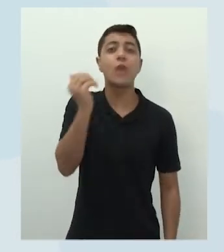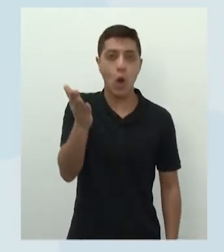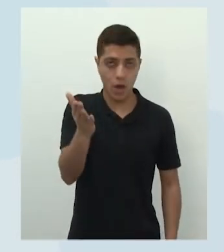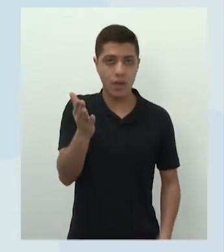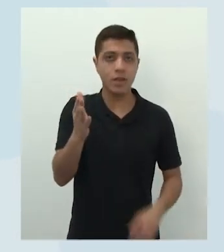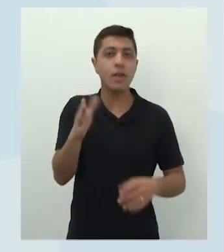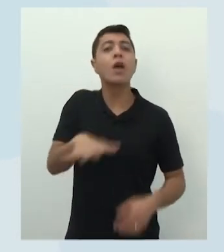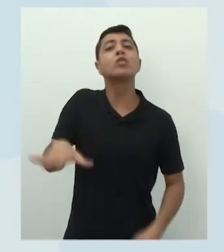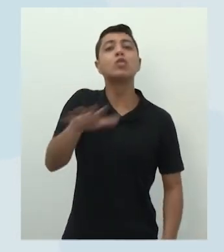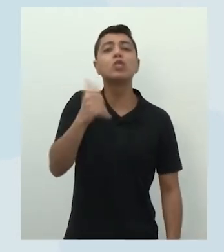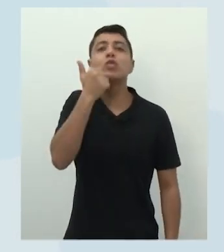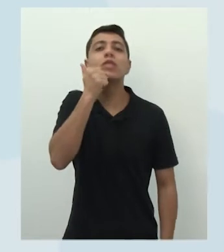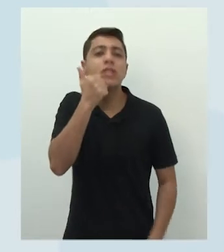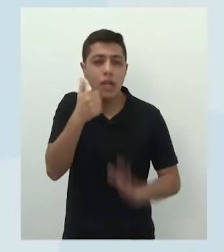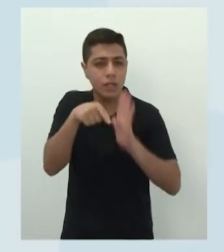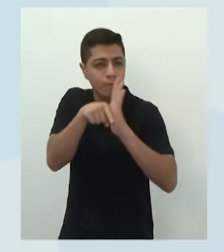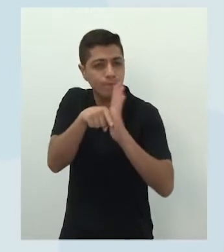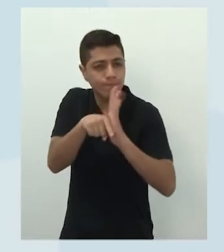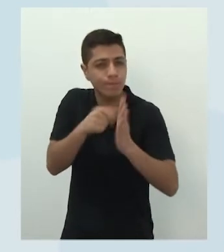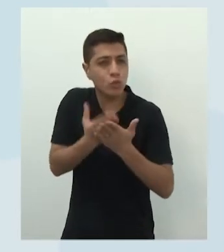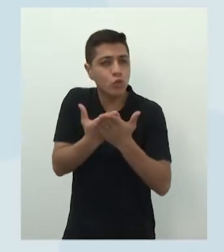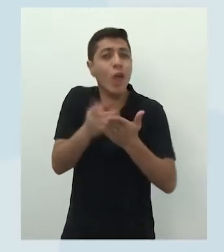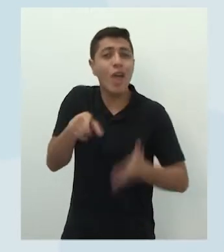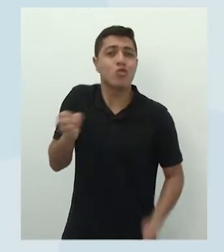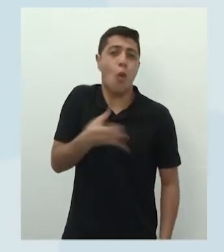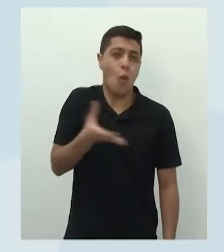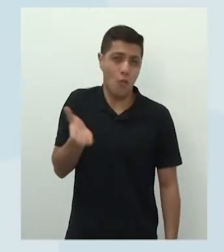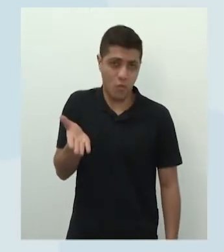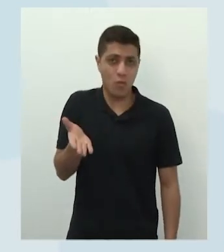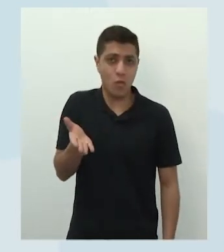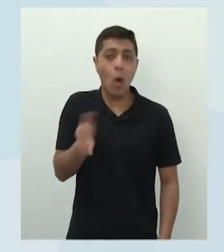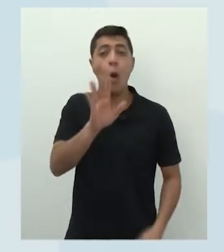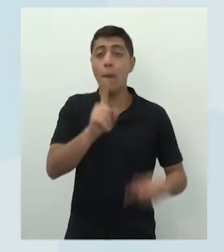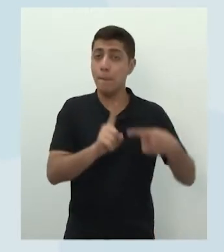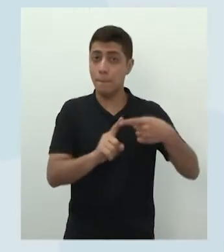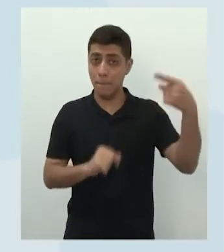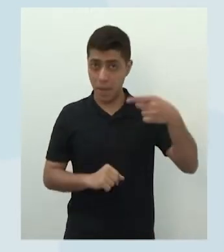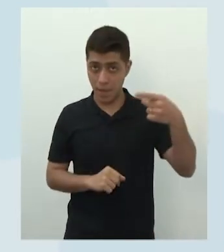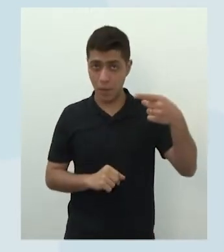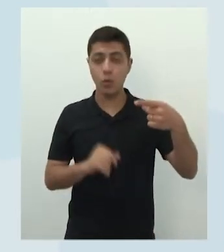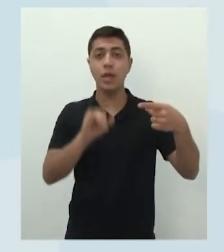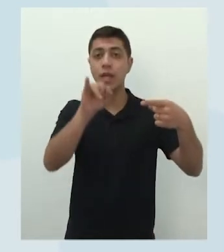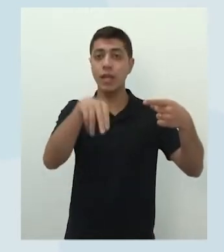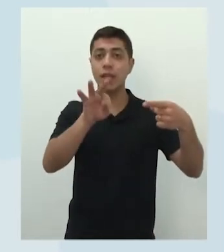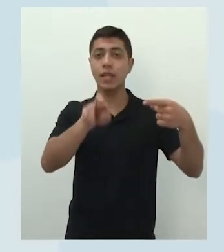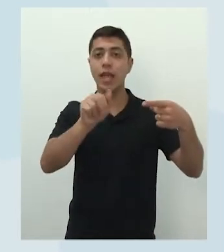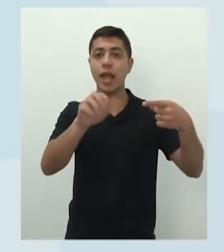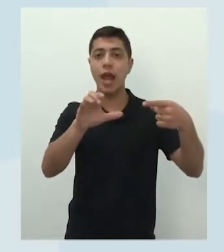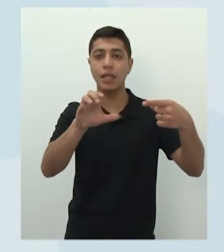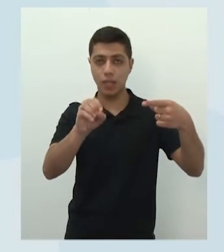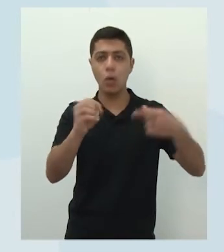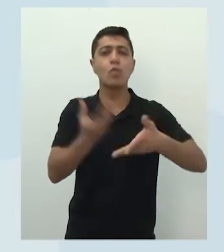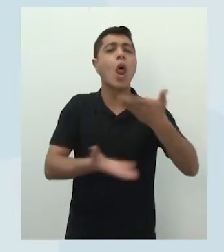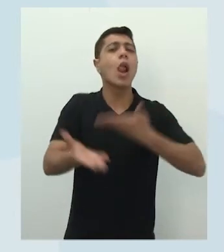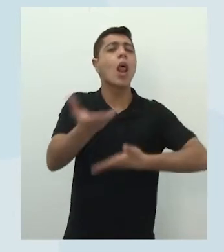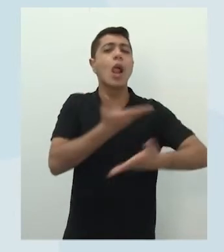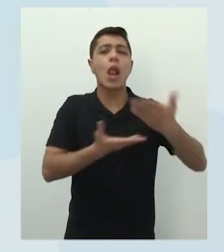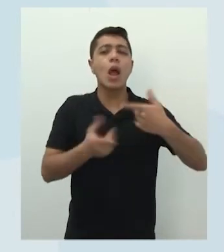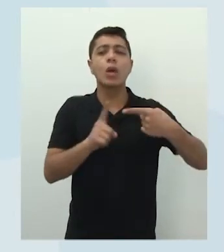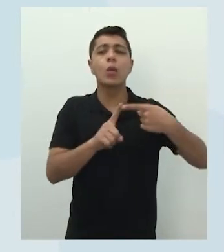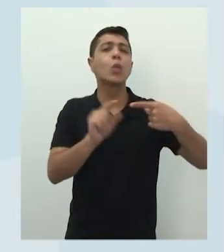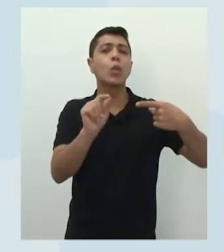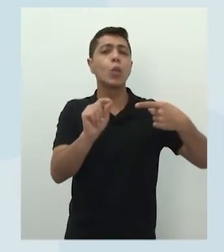ciência moderna. Primeira característica da interação: tudo que interage clusteriza. E o que é a tal